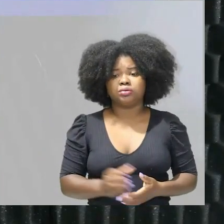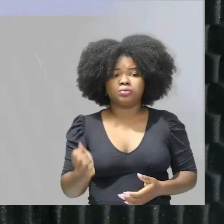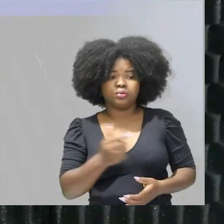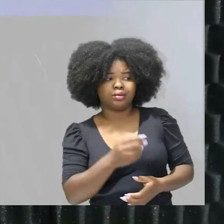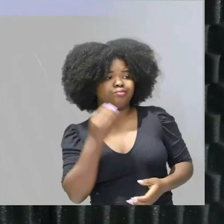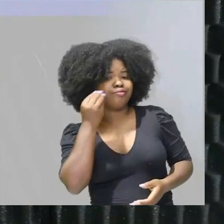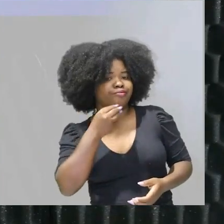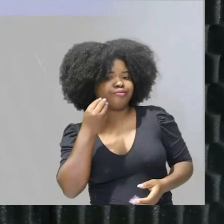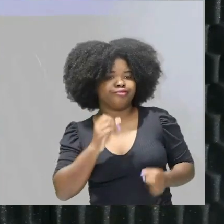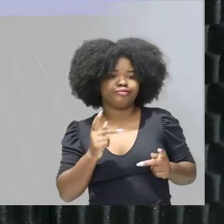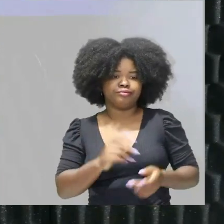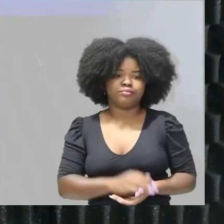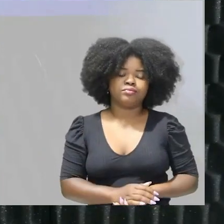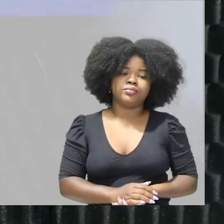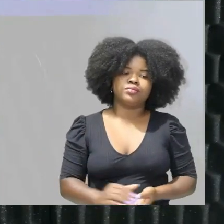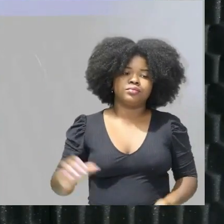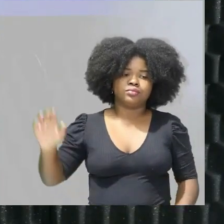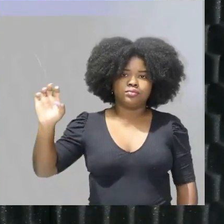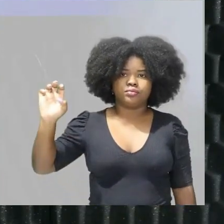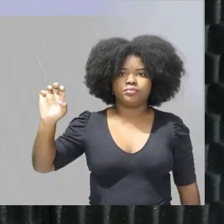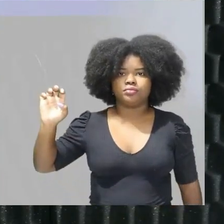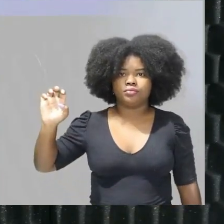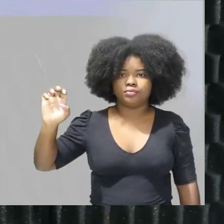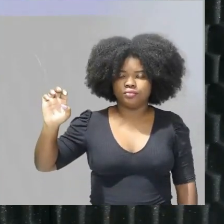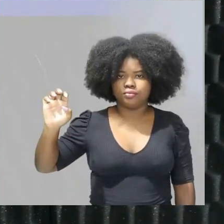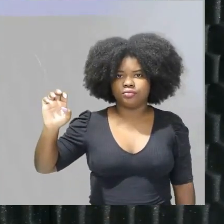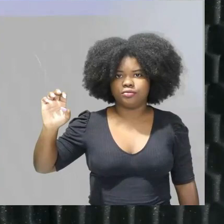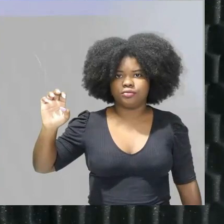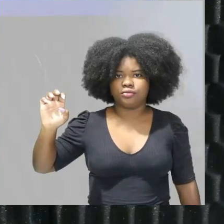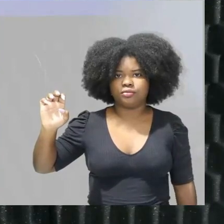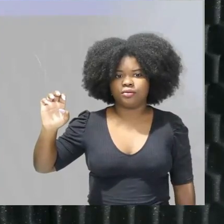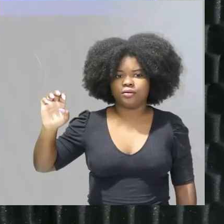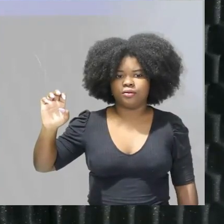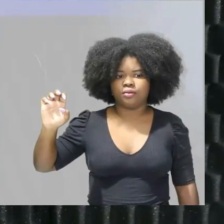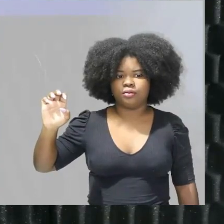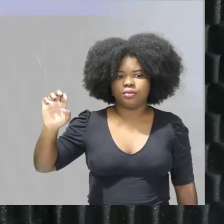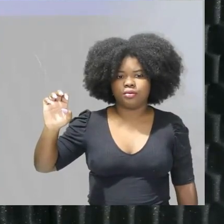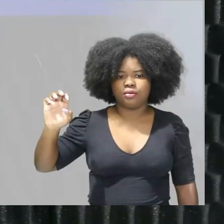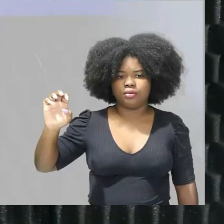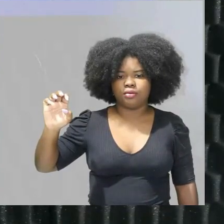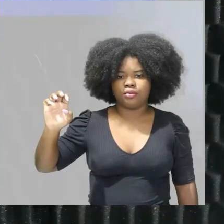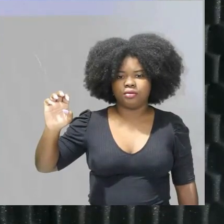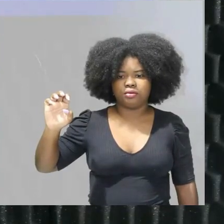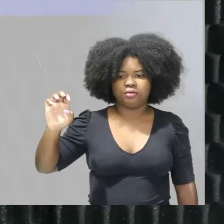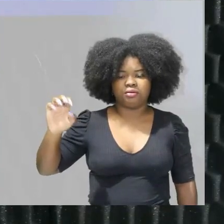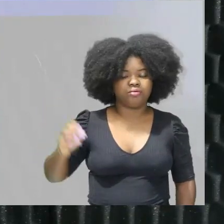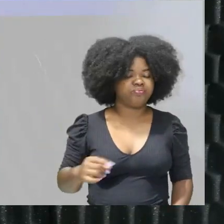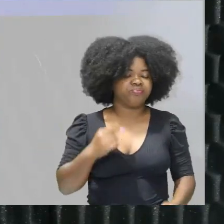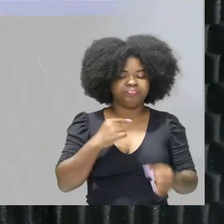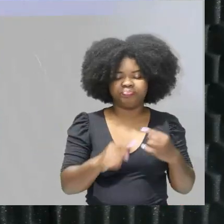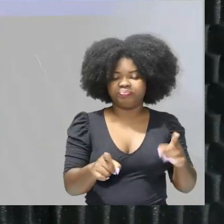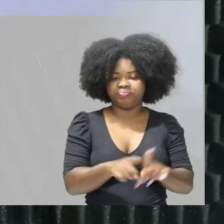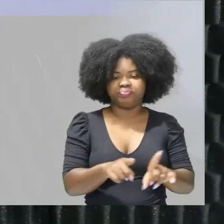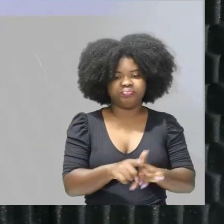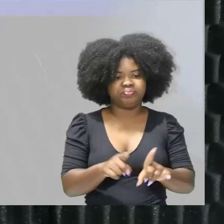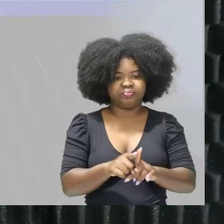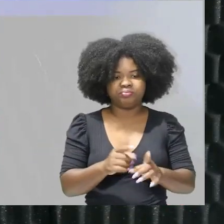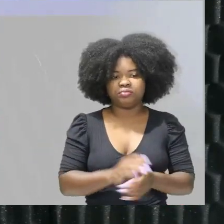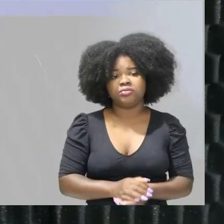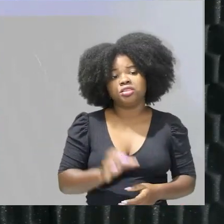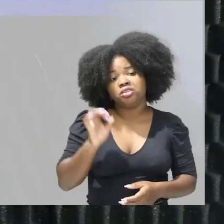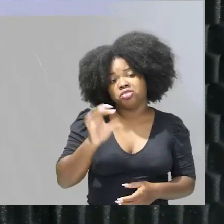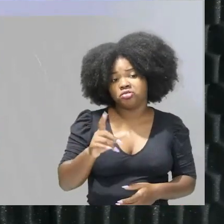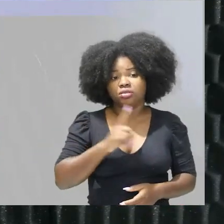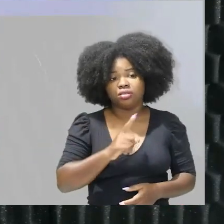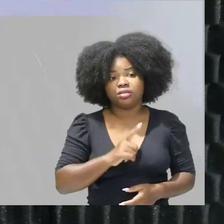fenomenologia possibilidade de contemplação de verdades fora do tempo a temporais não tem nada a ver isso aqui Aqui nós só temos